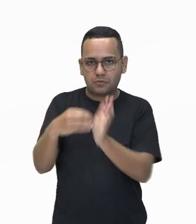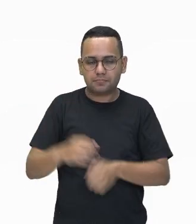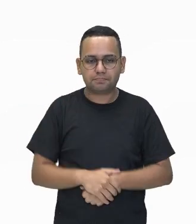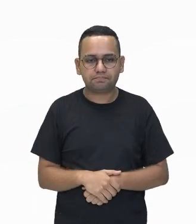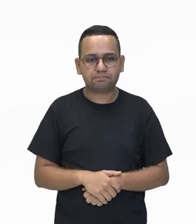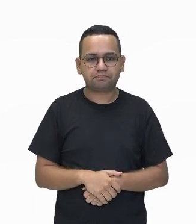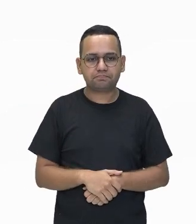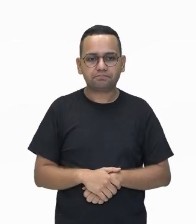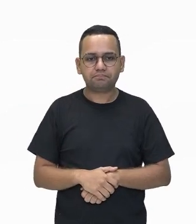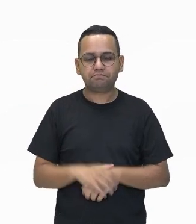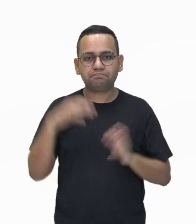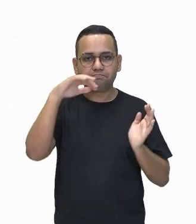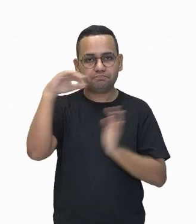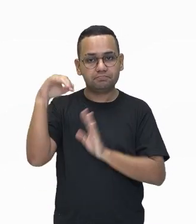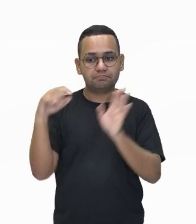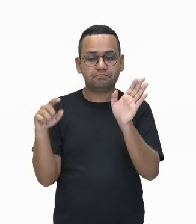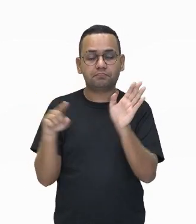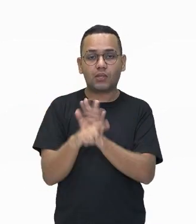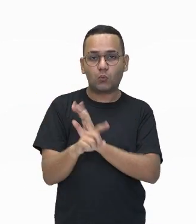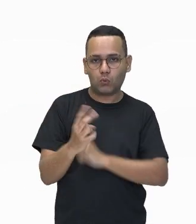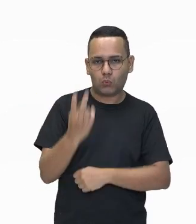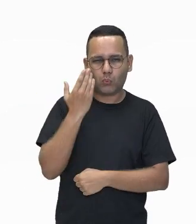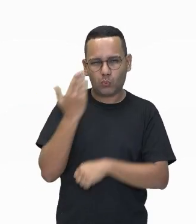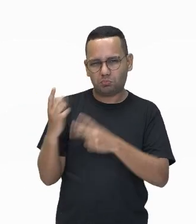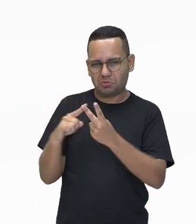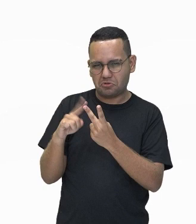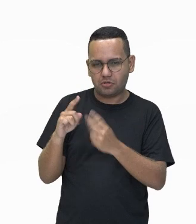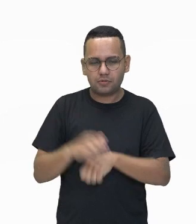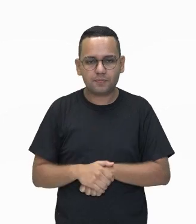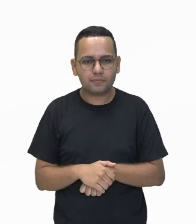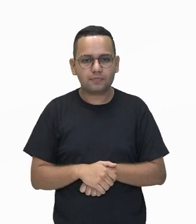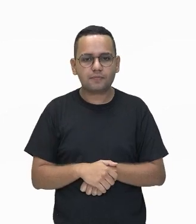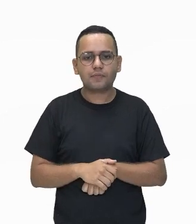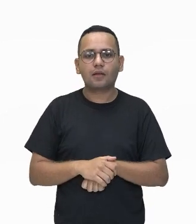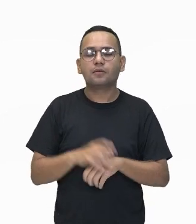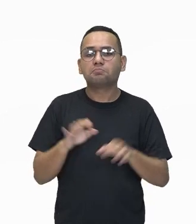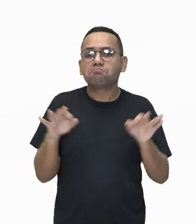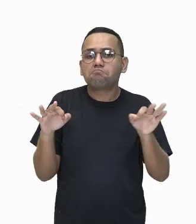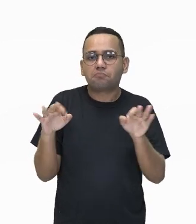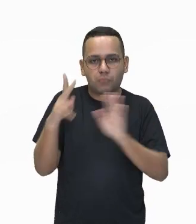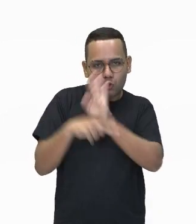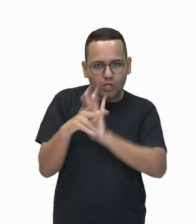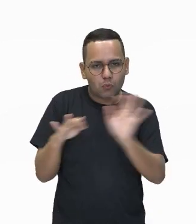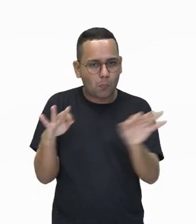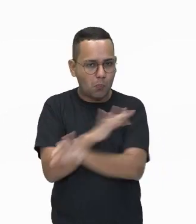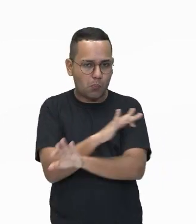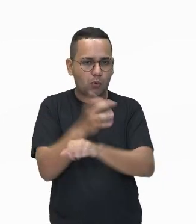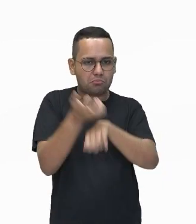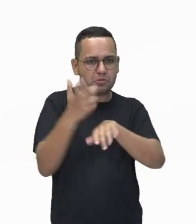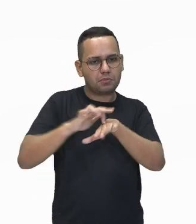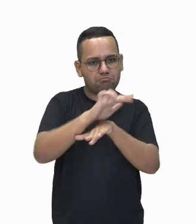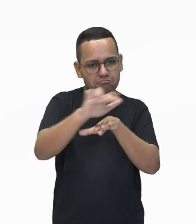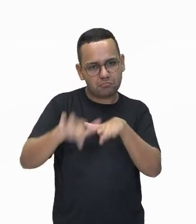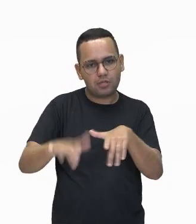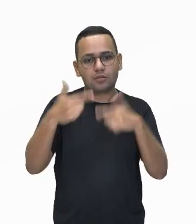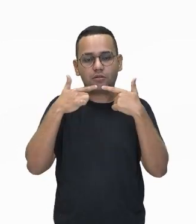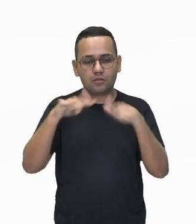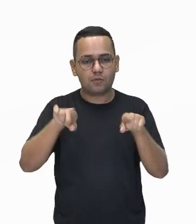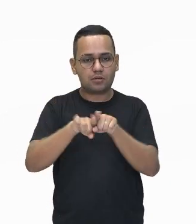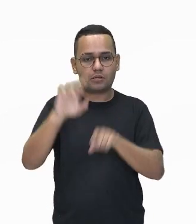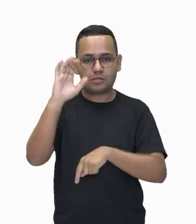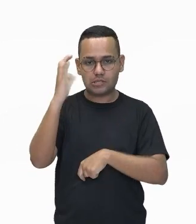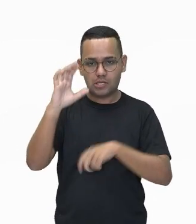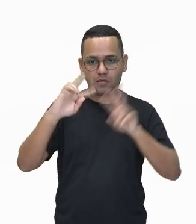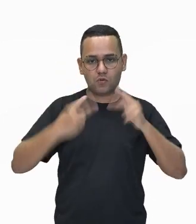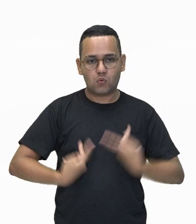como produto final interdisciplinar de linguagens e ciências humanas e sociais aplicadas. Nós temos